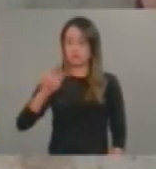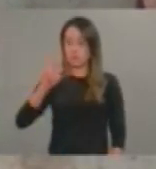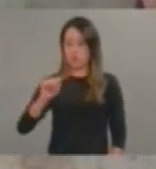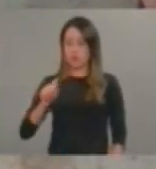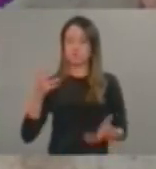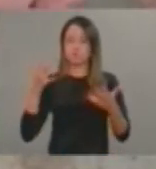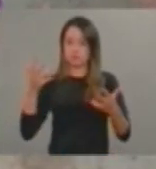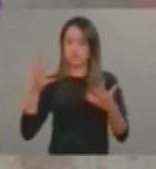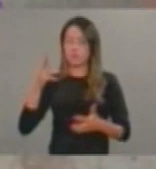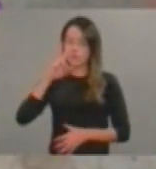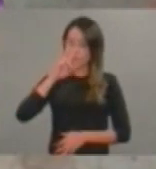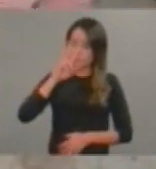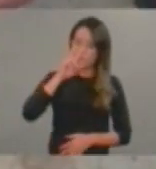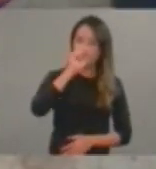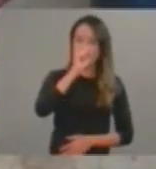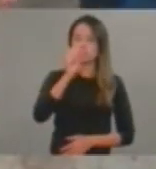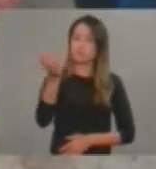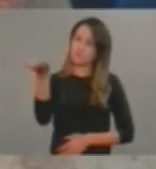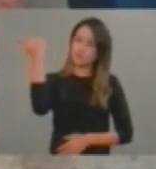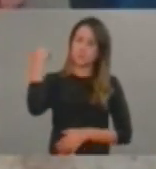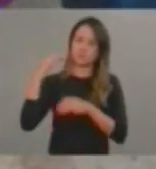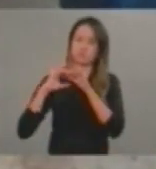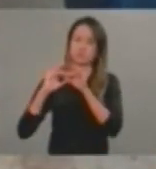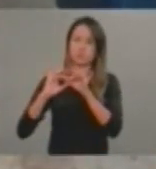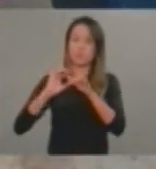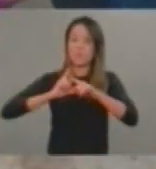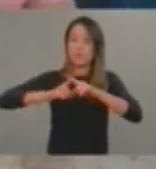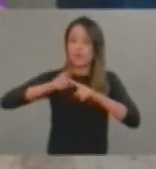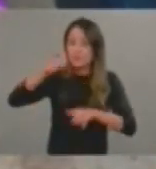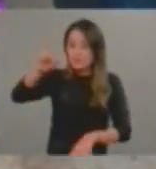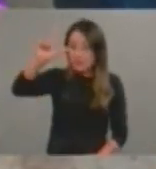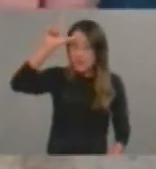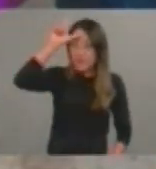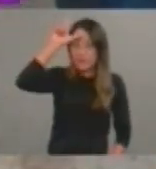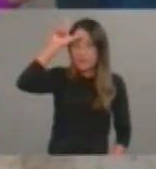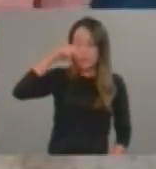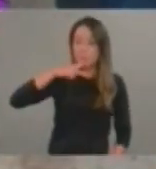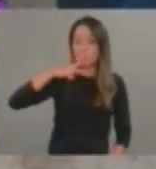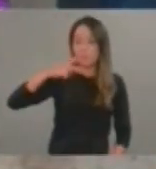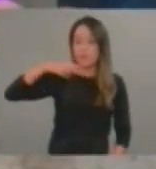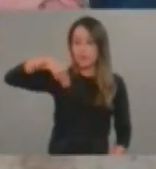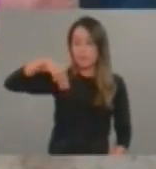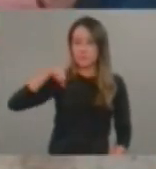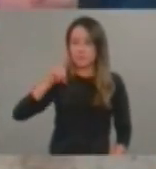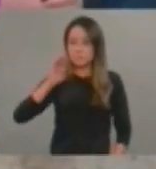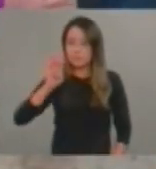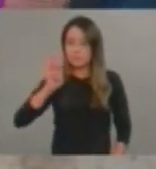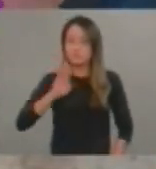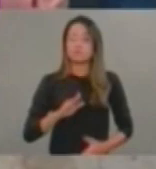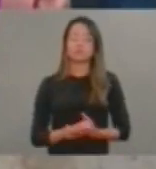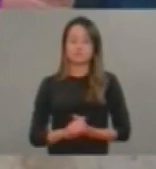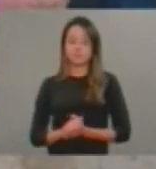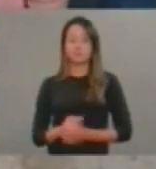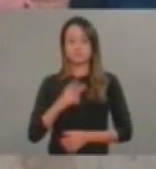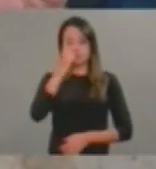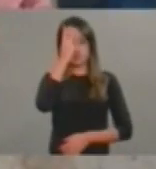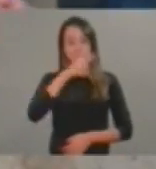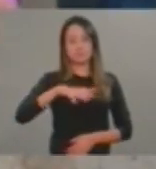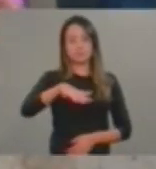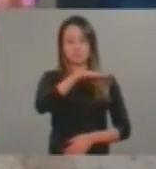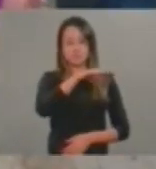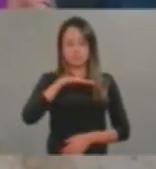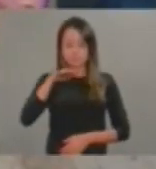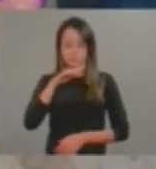do nosso líder do PMDB na nossa fala, a fim de clamar por essa população que realmente precisa ver os seus